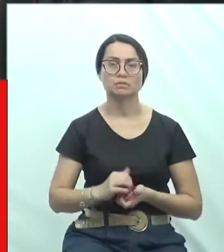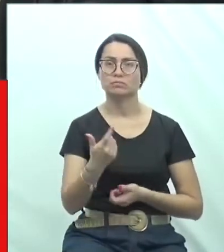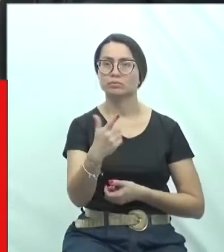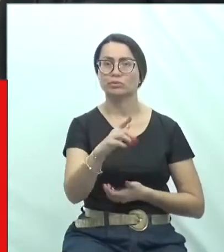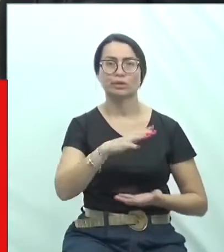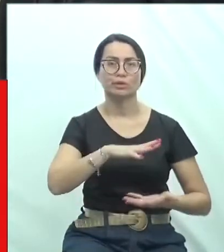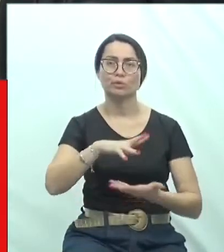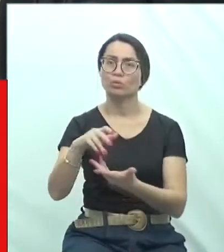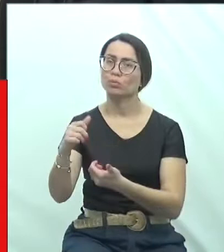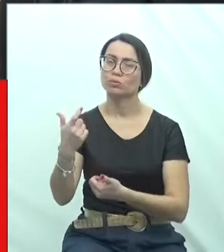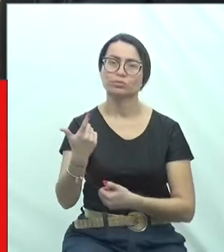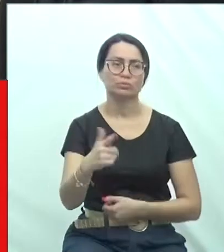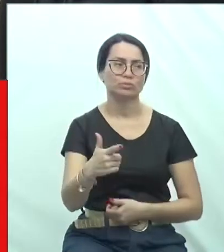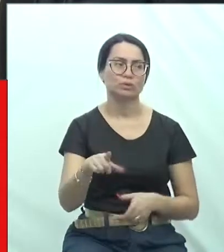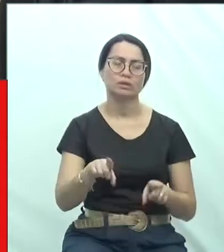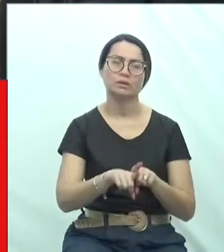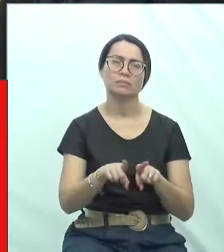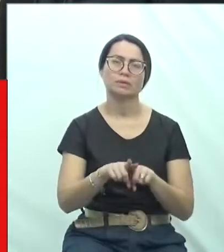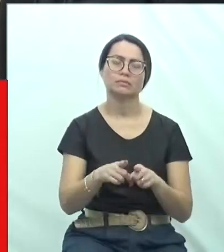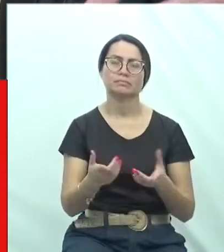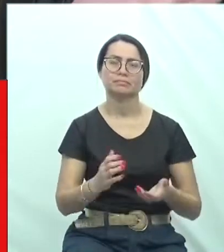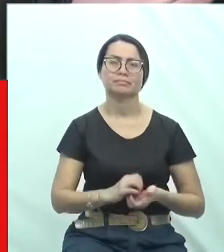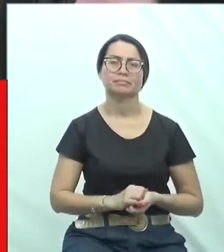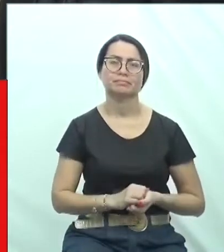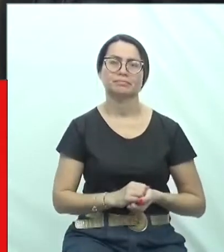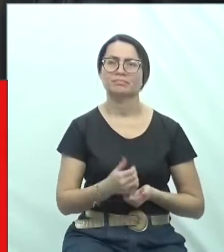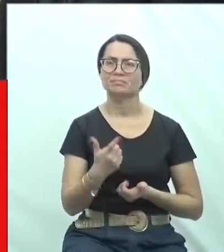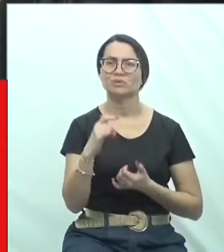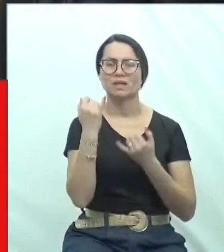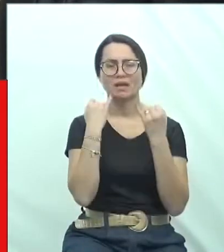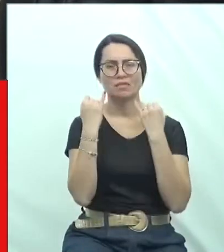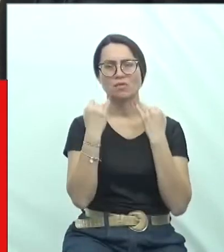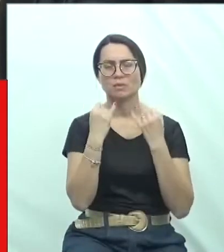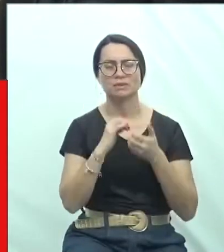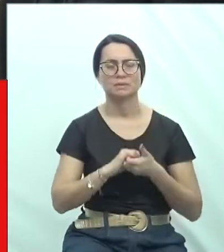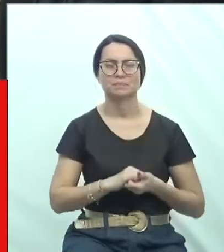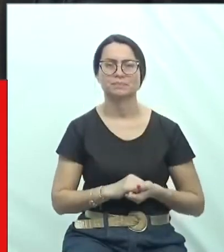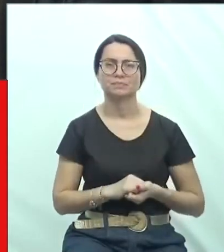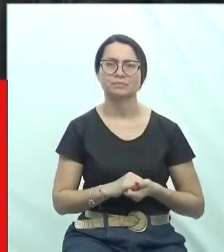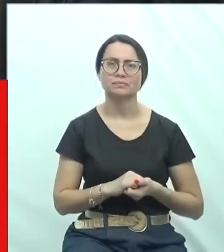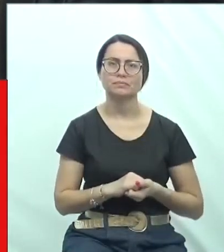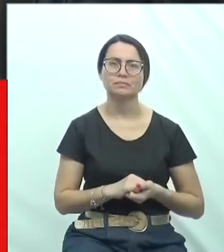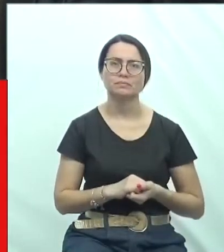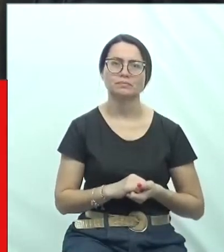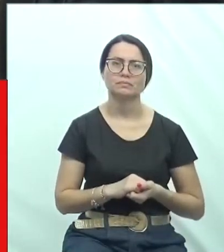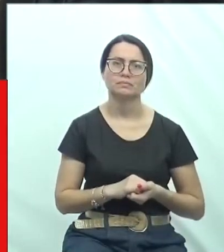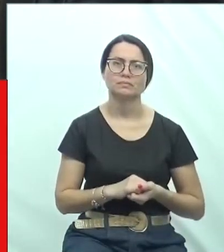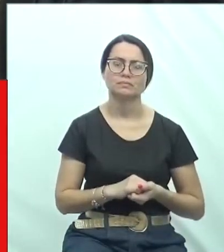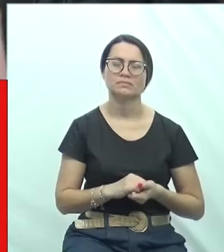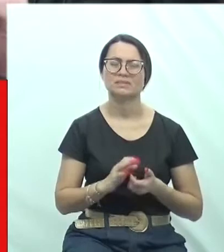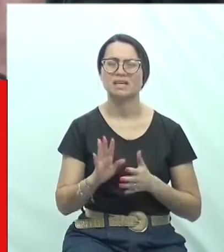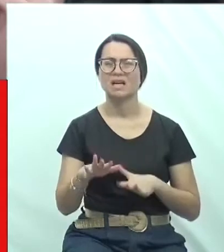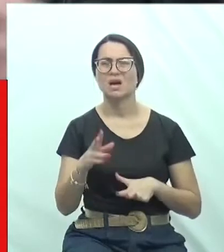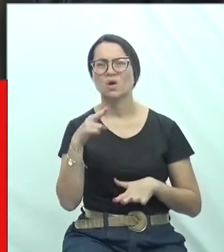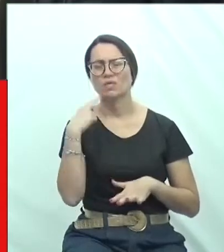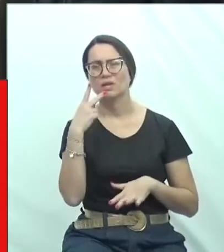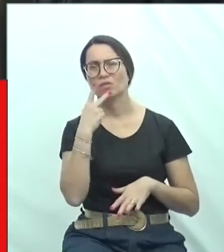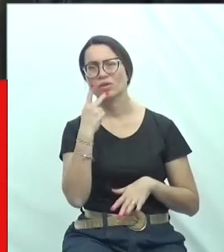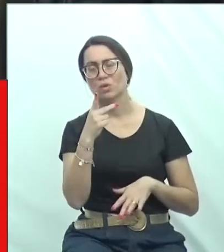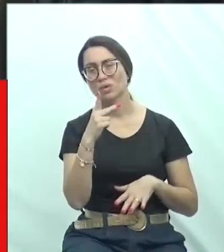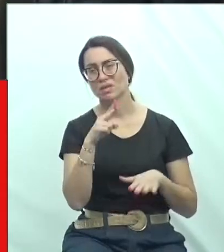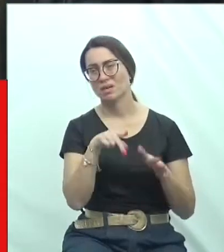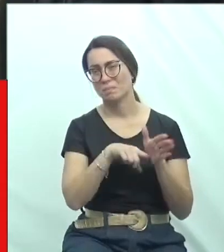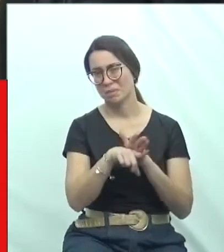mundo também, tá? Eu não tenho relatos desse, até acho que o vereador falou que ia ter uma normativa ali de exterior, né,